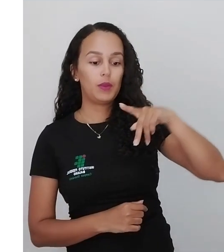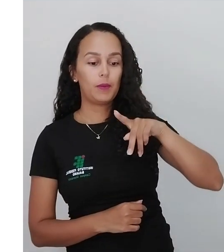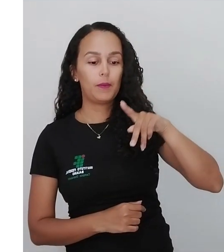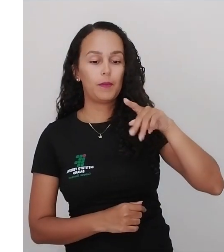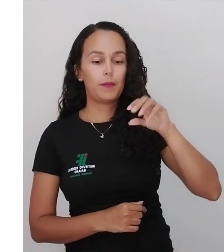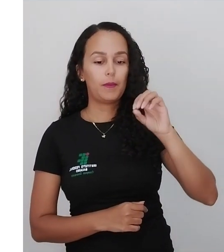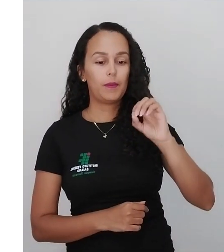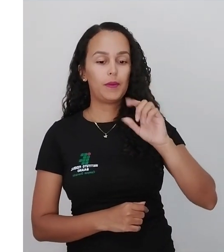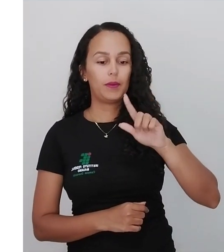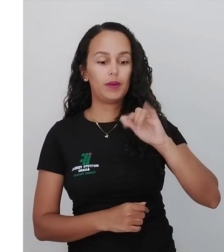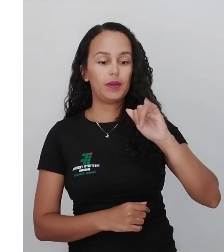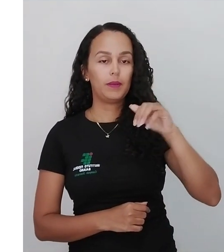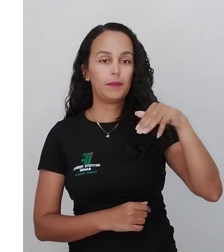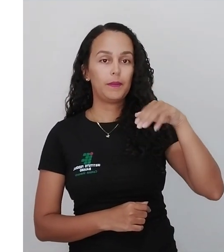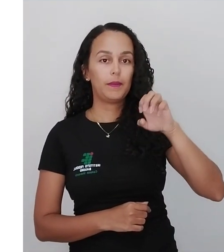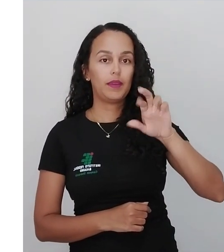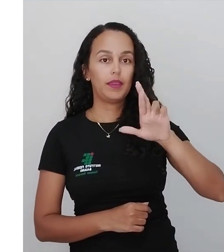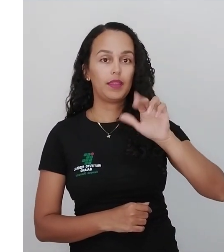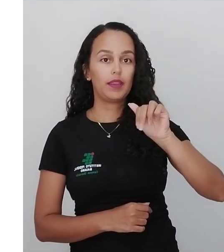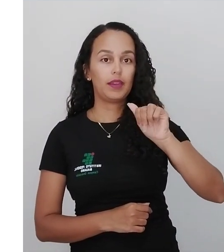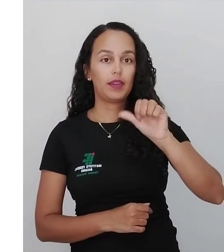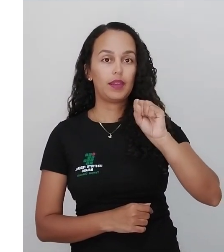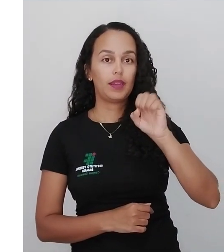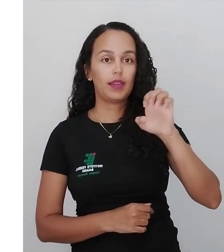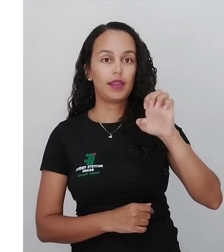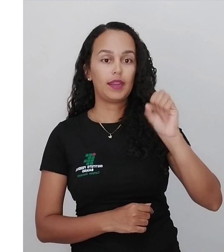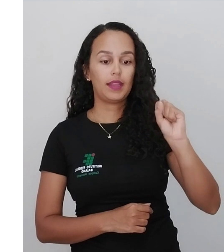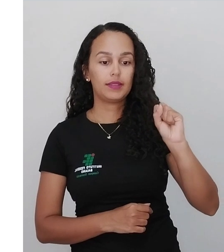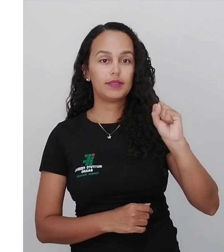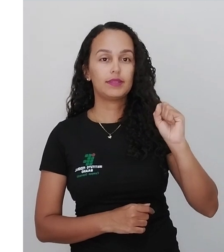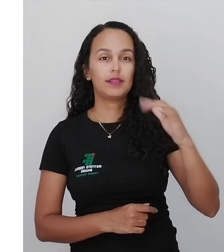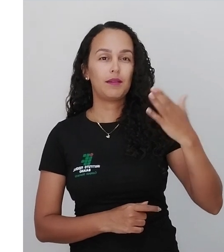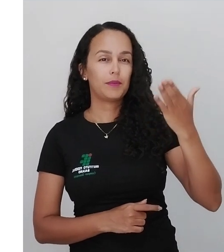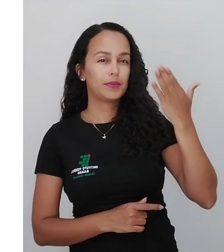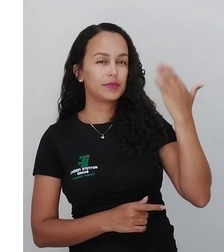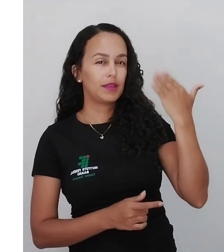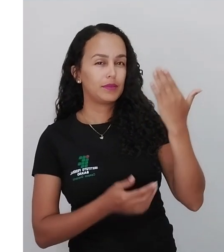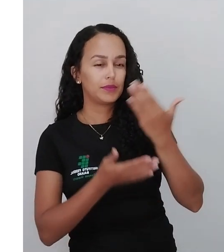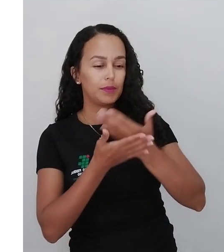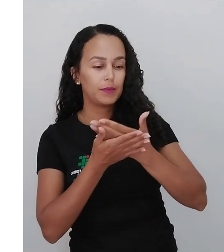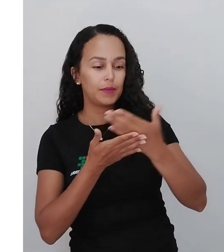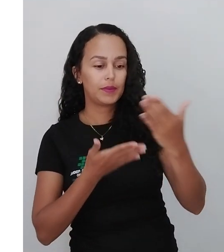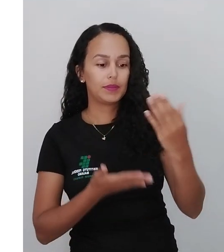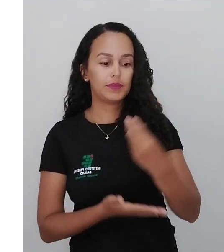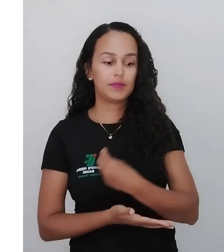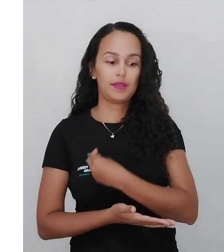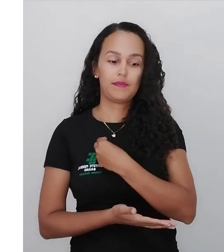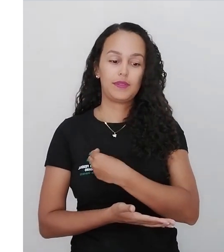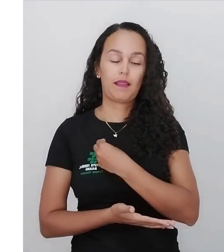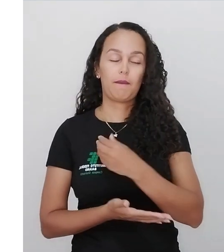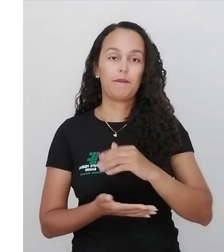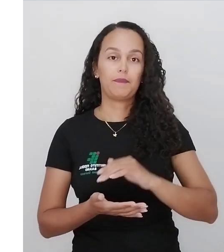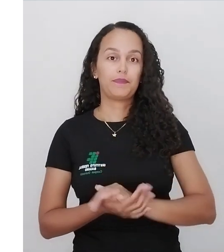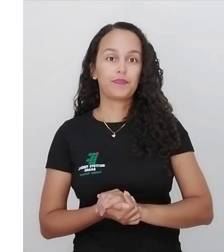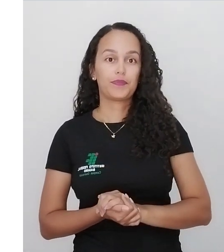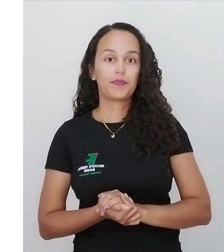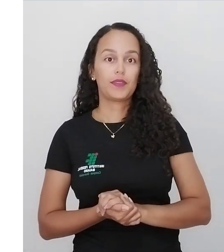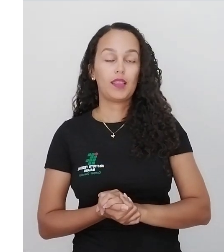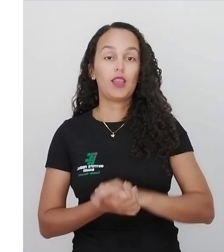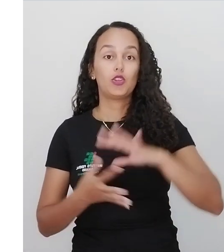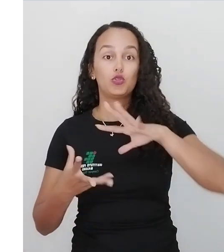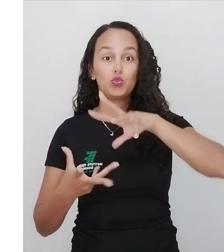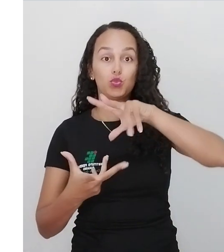Sobre a produção de energia no nosso planeta, acredita-se que a escala de surgimento de produção de energia